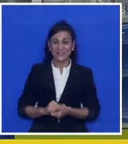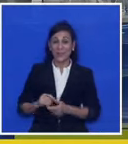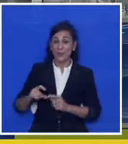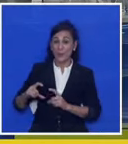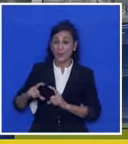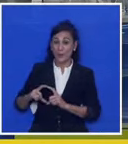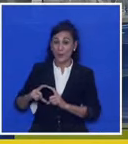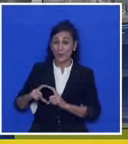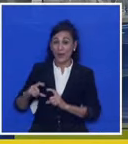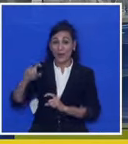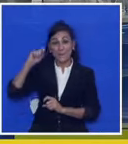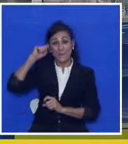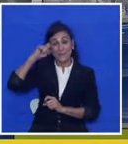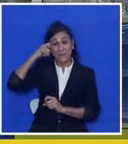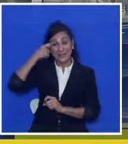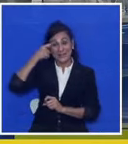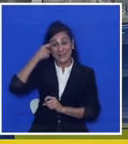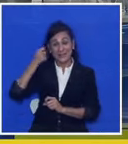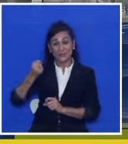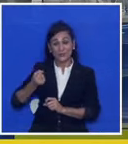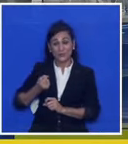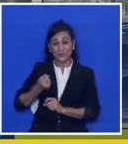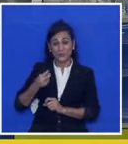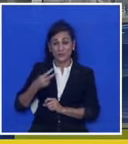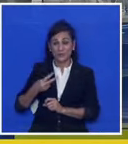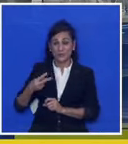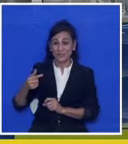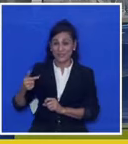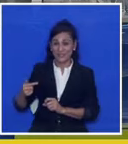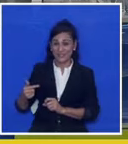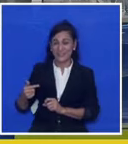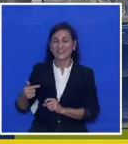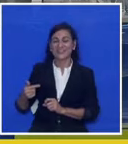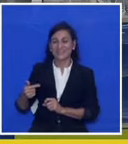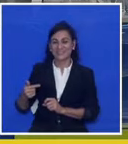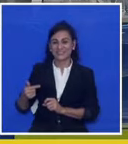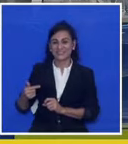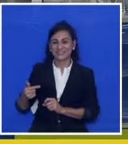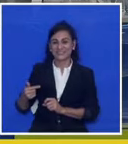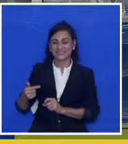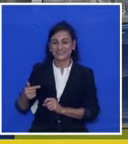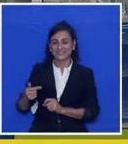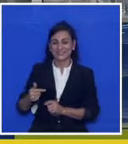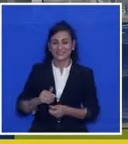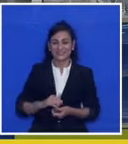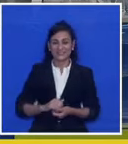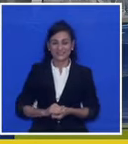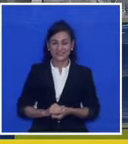Bola preta, número 27. Preta, 27.